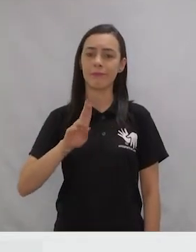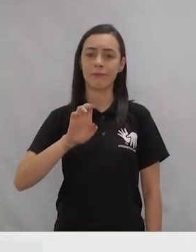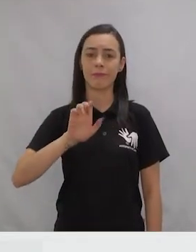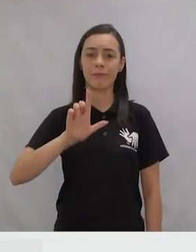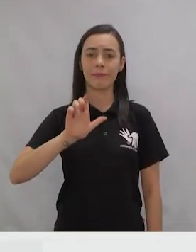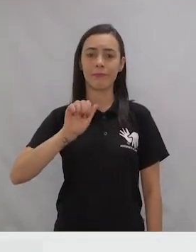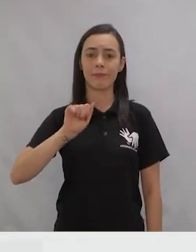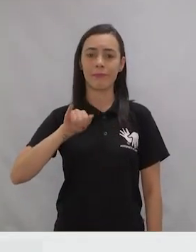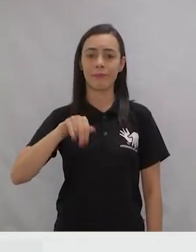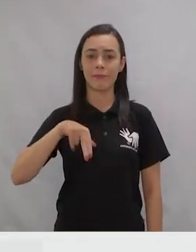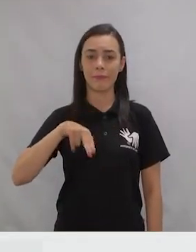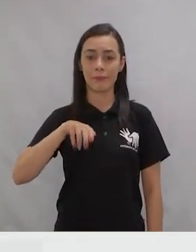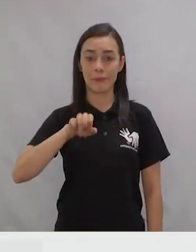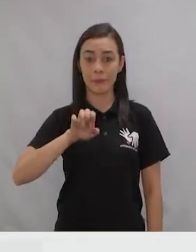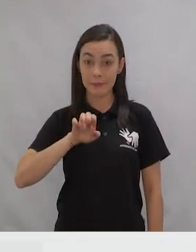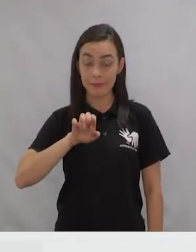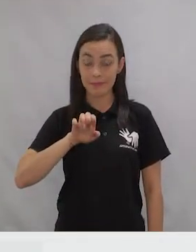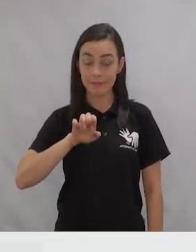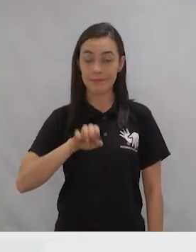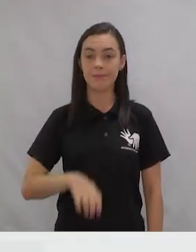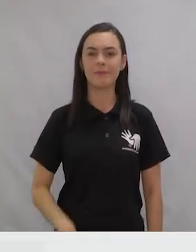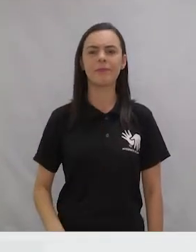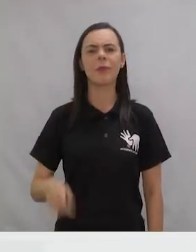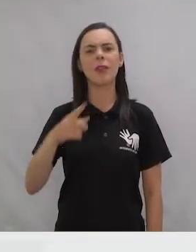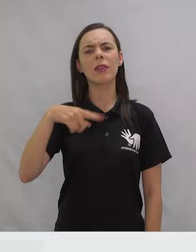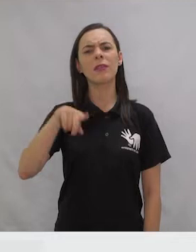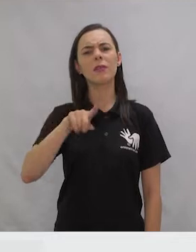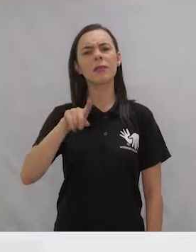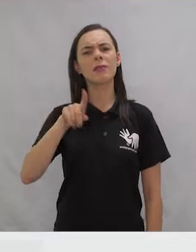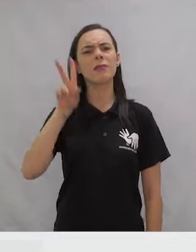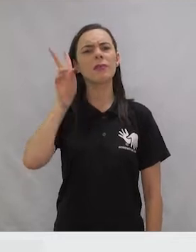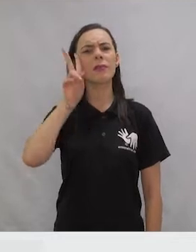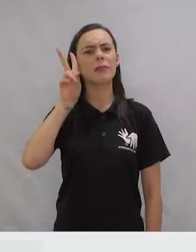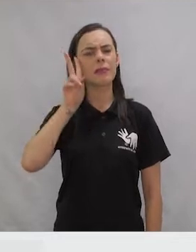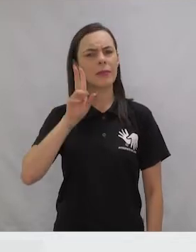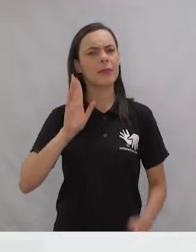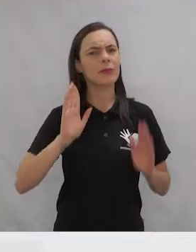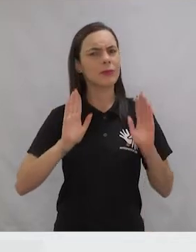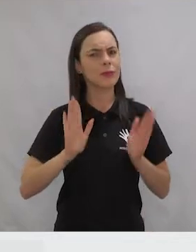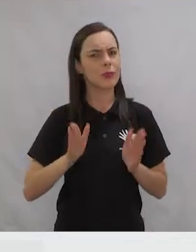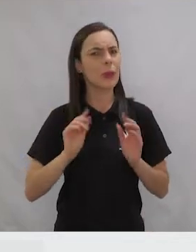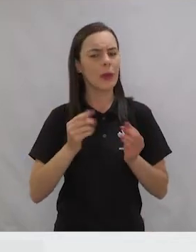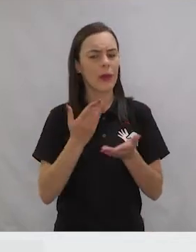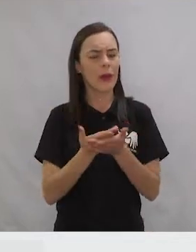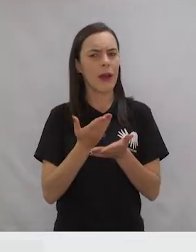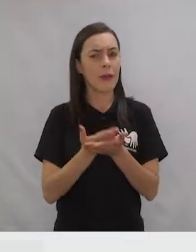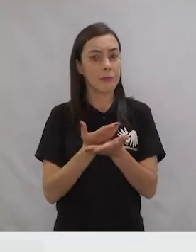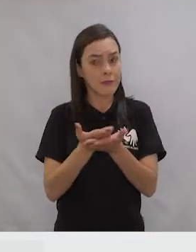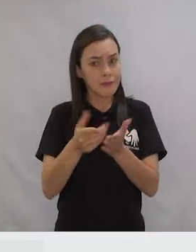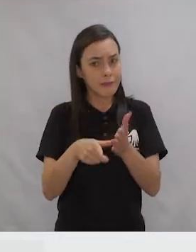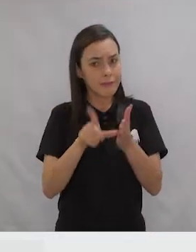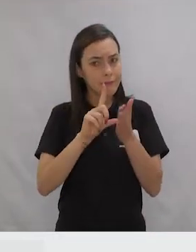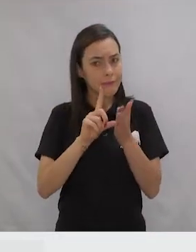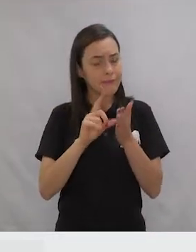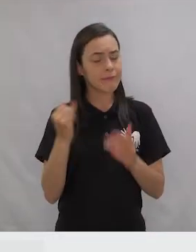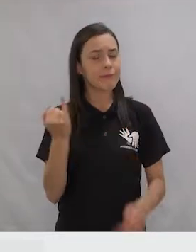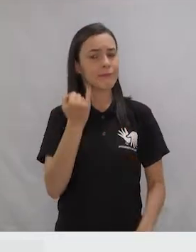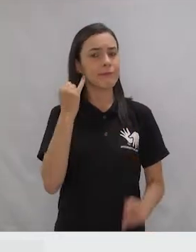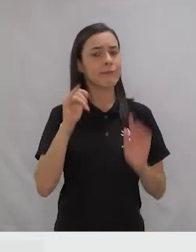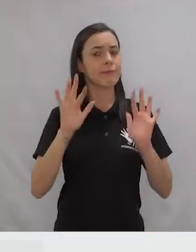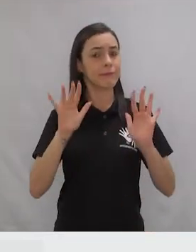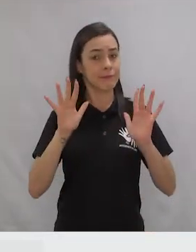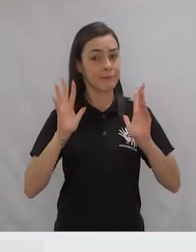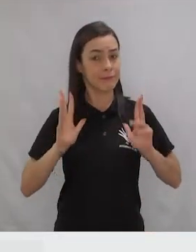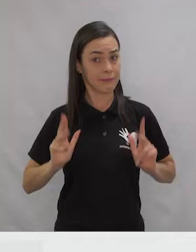Elaine. Vocês já lembraram de que antes de iniciar a nossa aula, fazer higienização